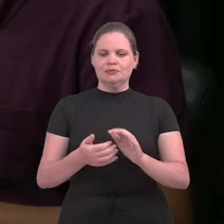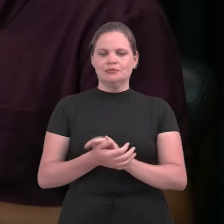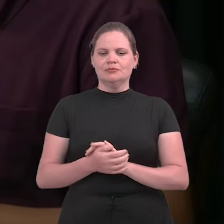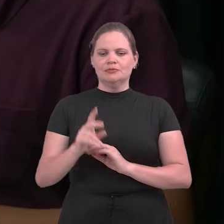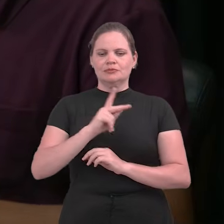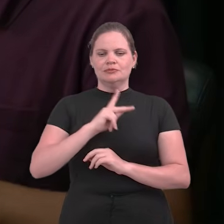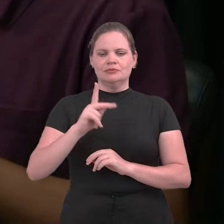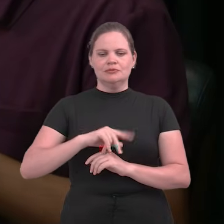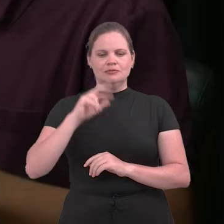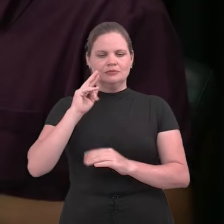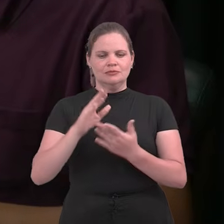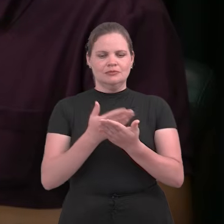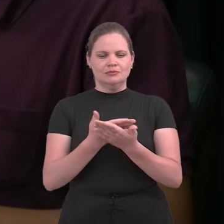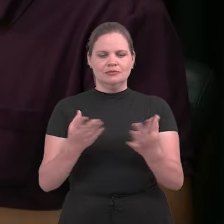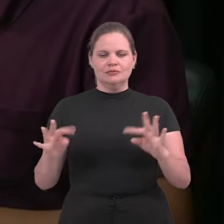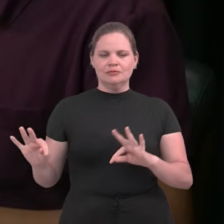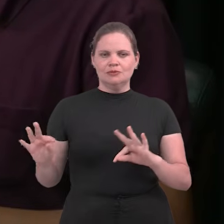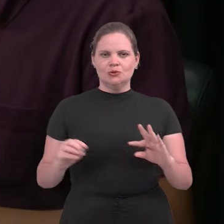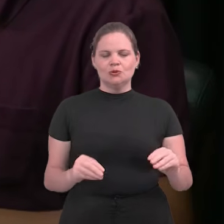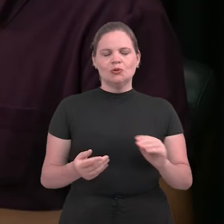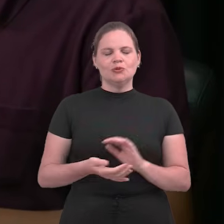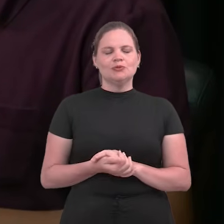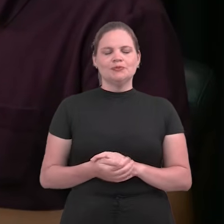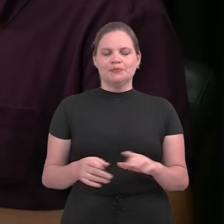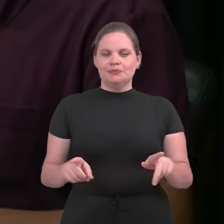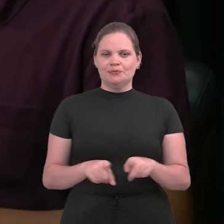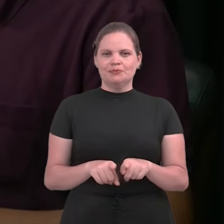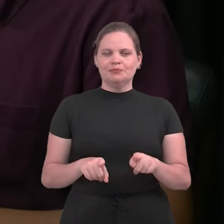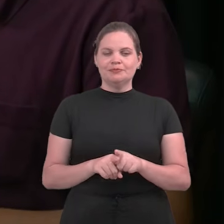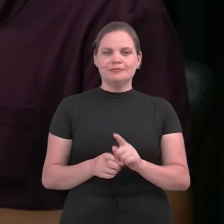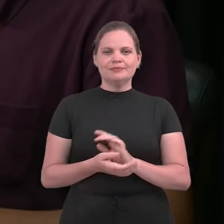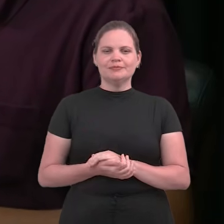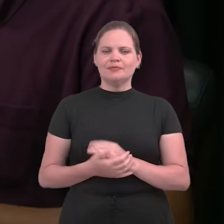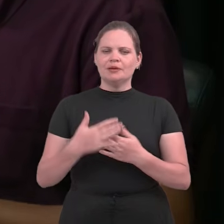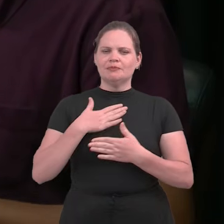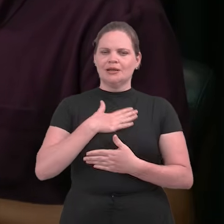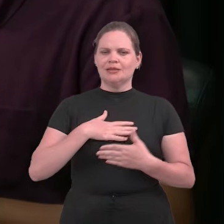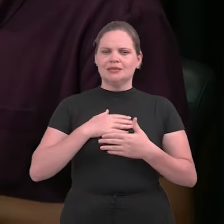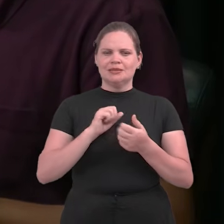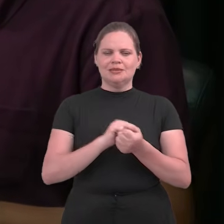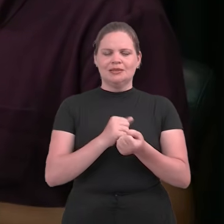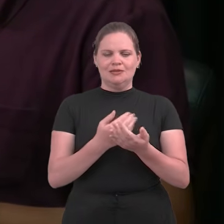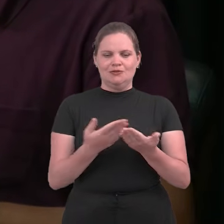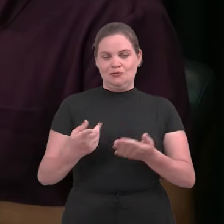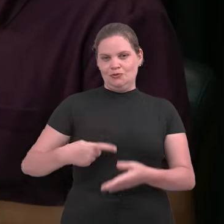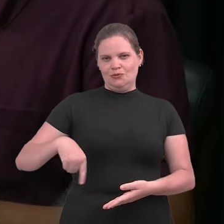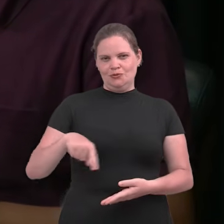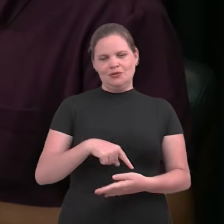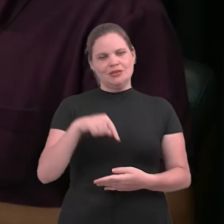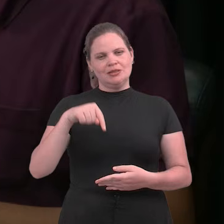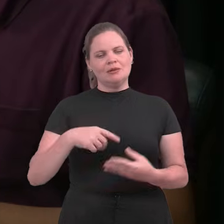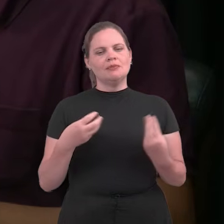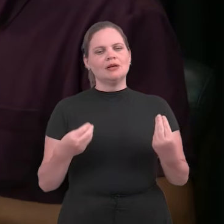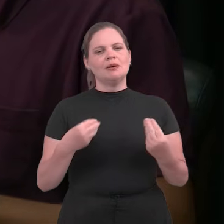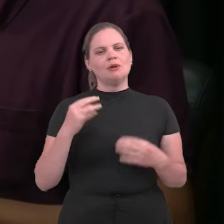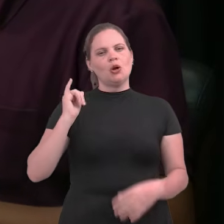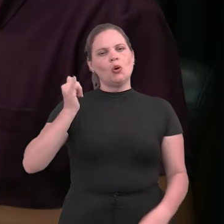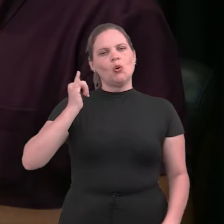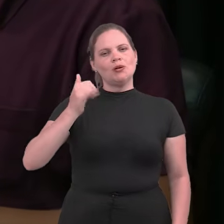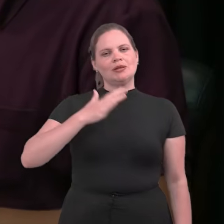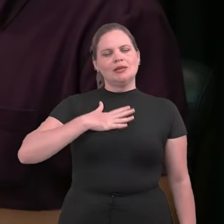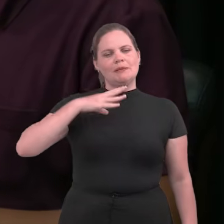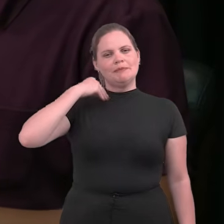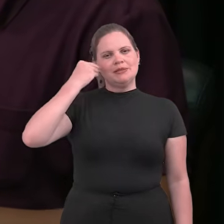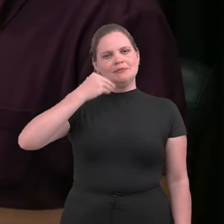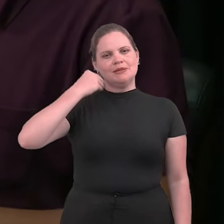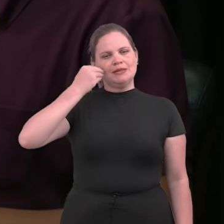paz do Senhor Júlio, a paz do Senhor irmão Luiz, a todos. É um prazer muito grande estar aqui com os irmãos também para contar um pouquinho da